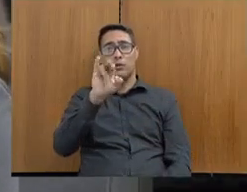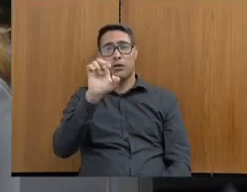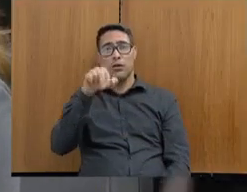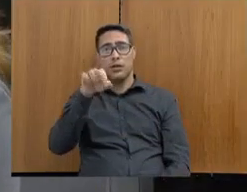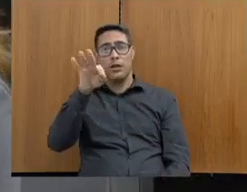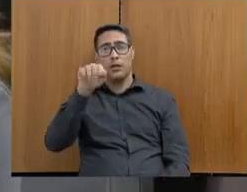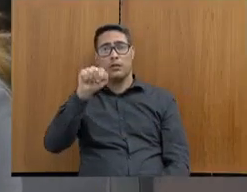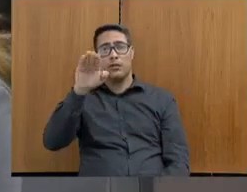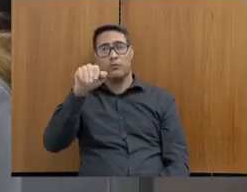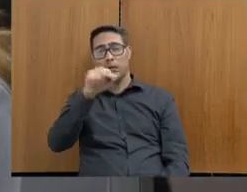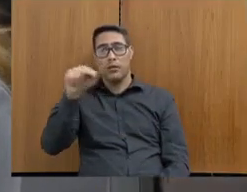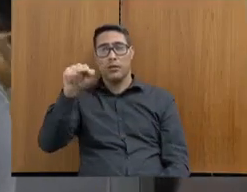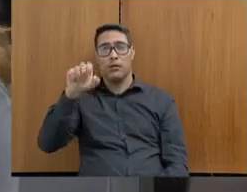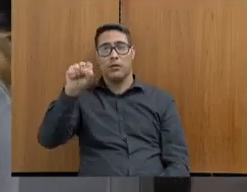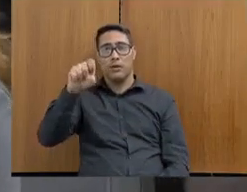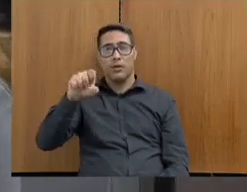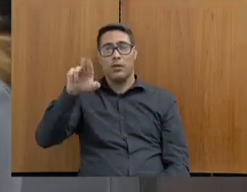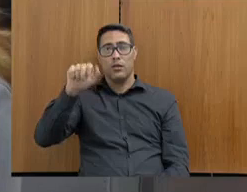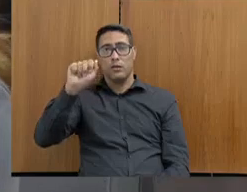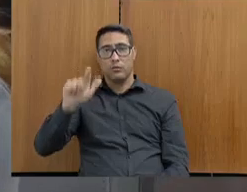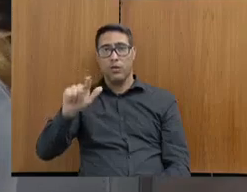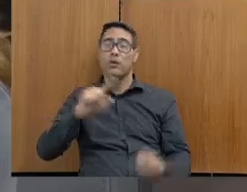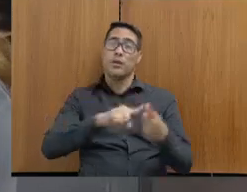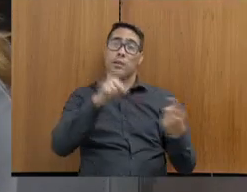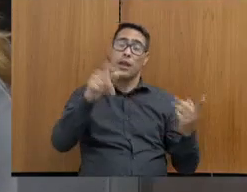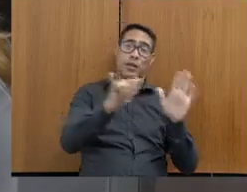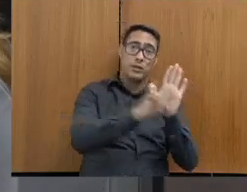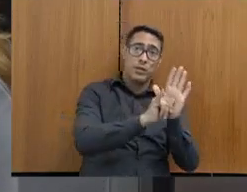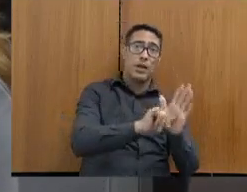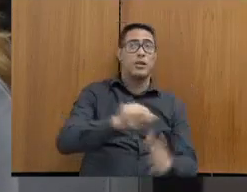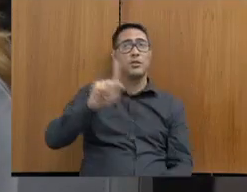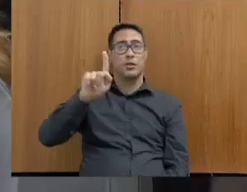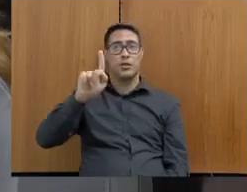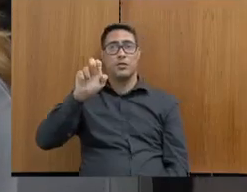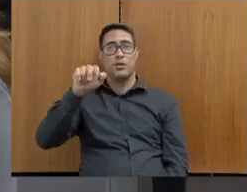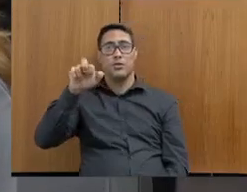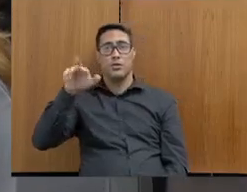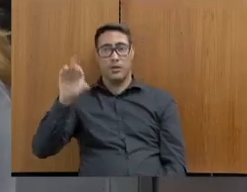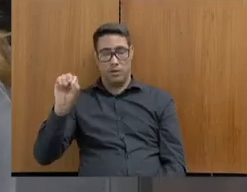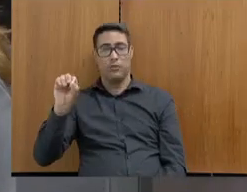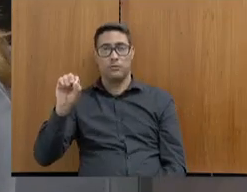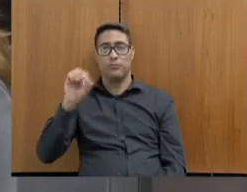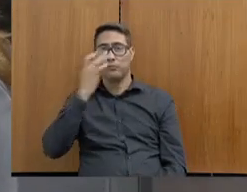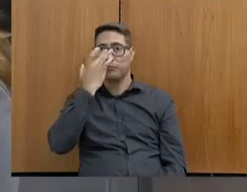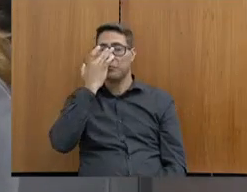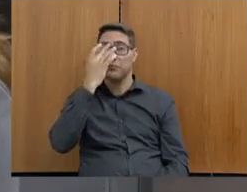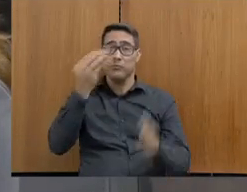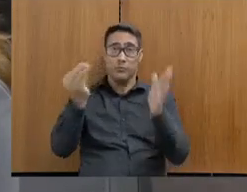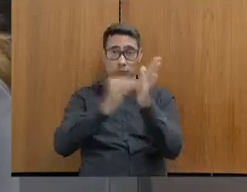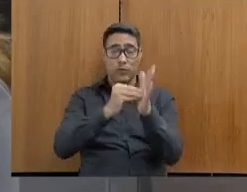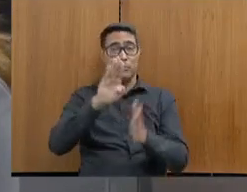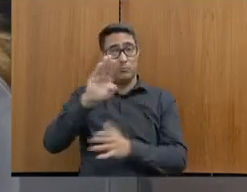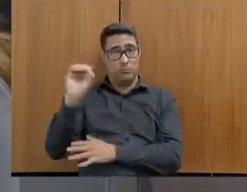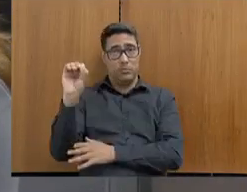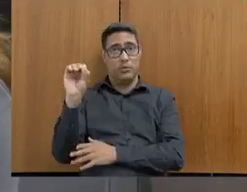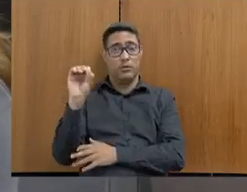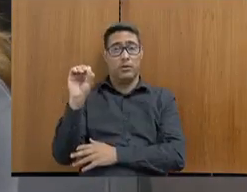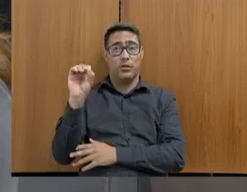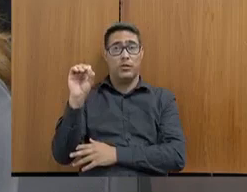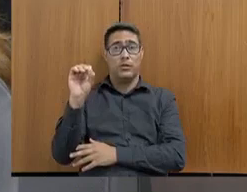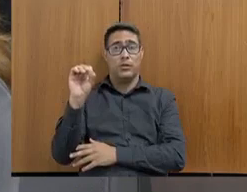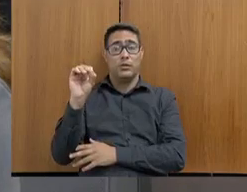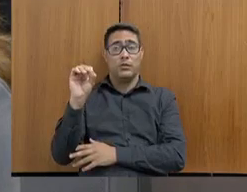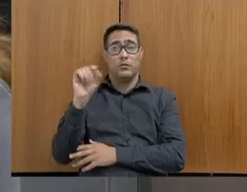Social que é gênero que a identidade de gênero também né na no registro de evento Defesa Social é